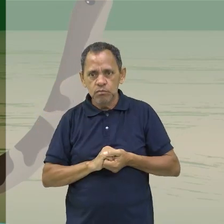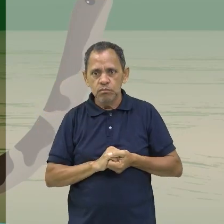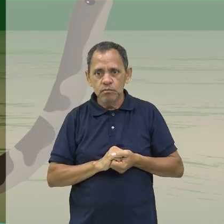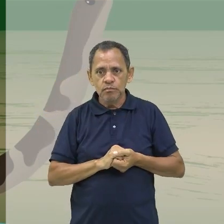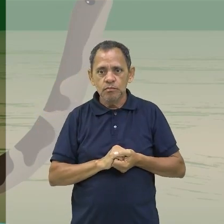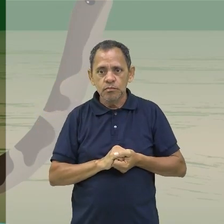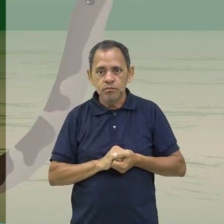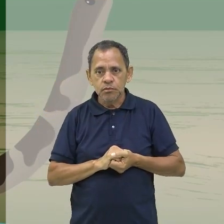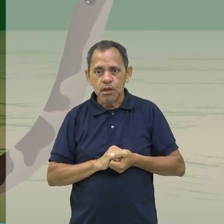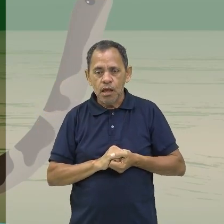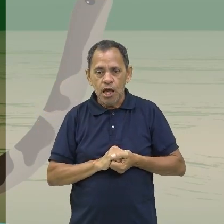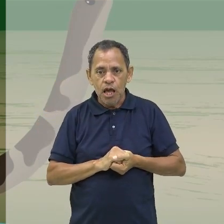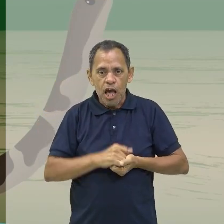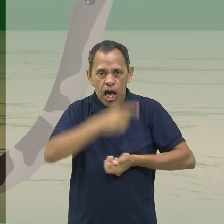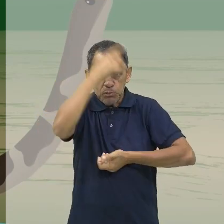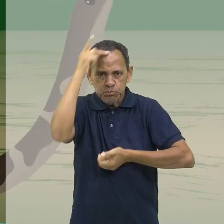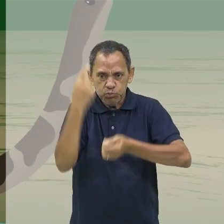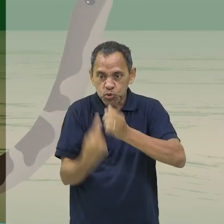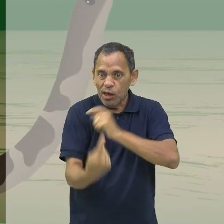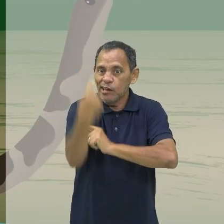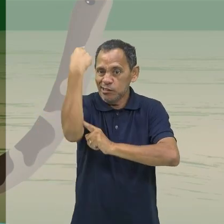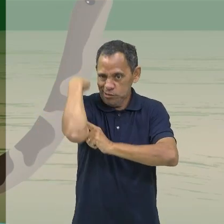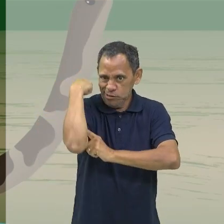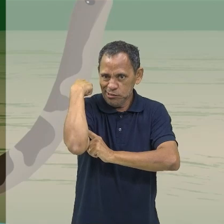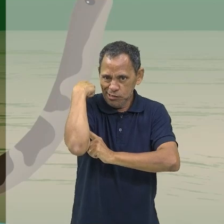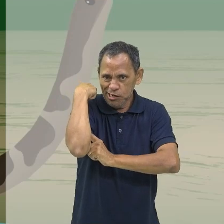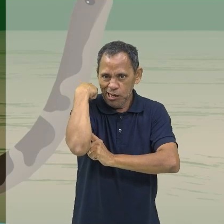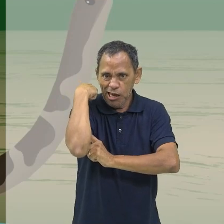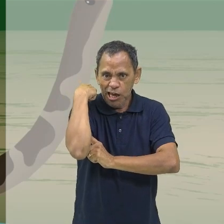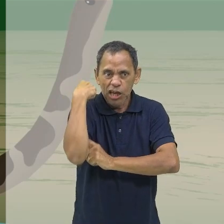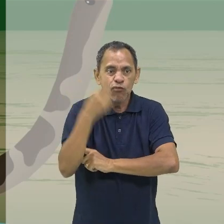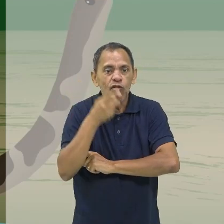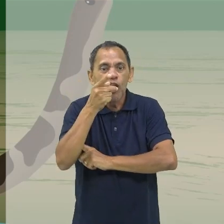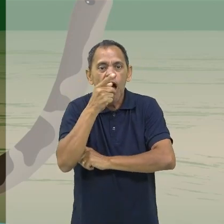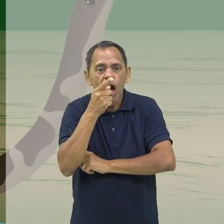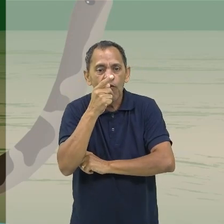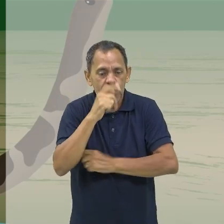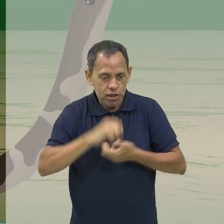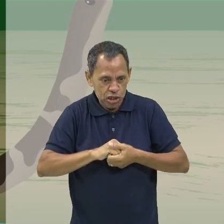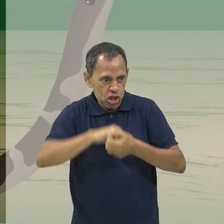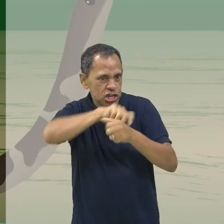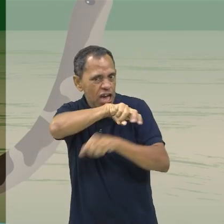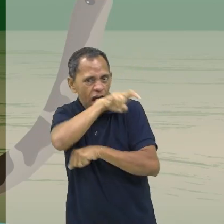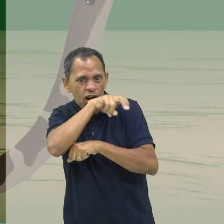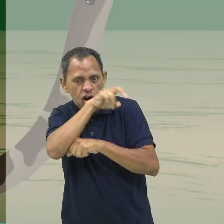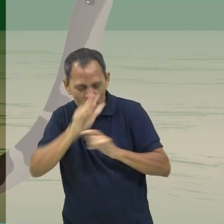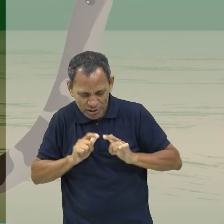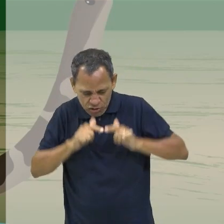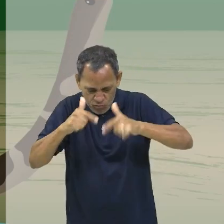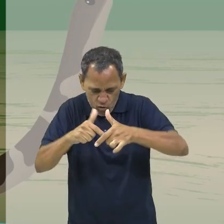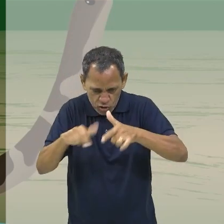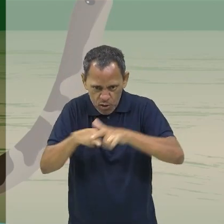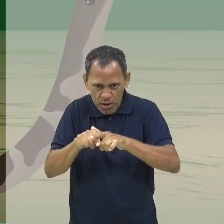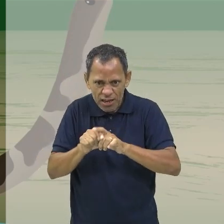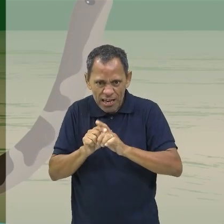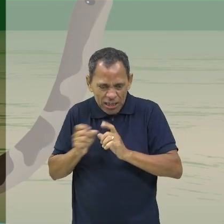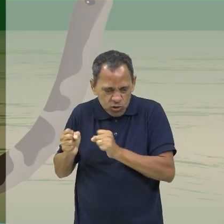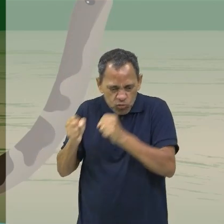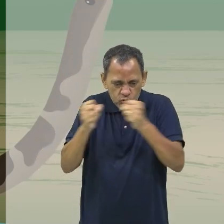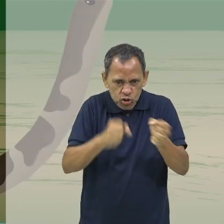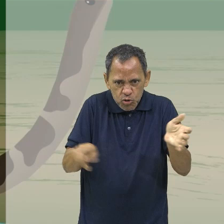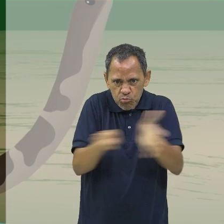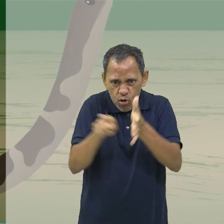Os antigos dizem que a cobra ativou as forças escondidas da terra, como